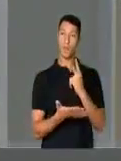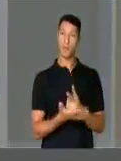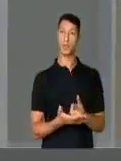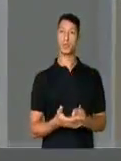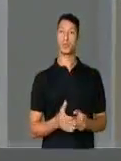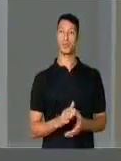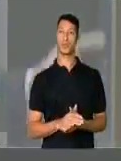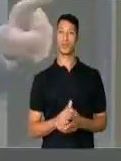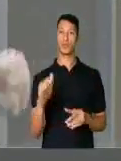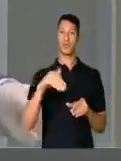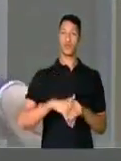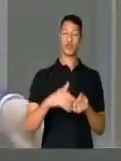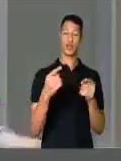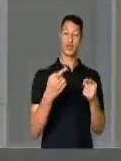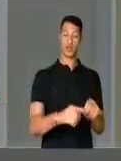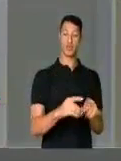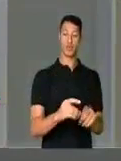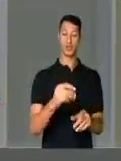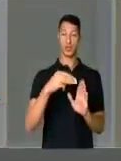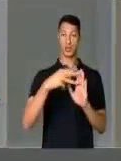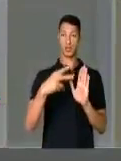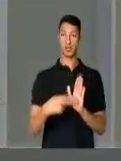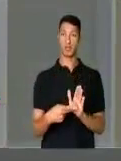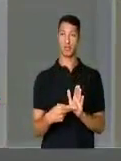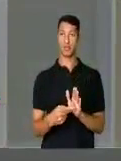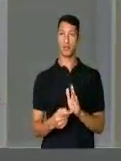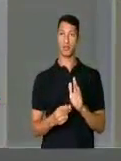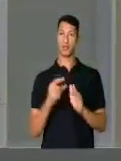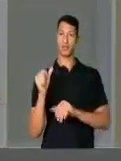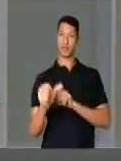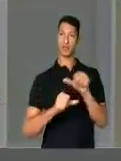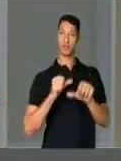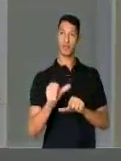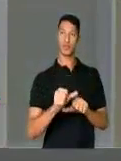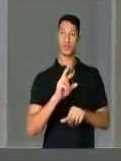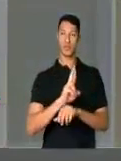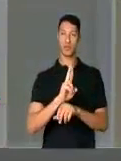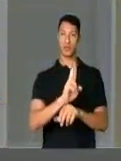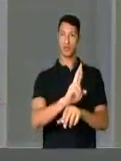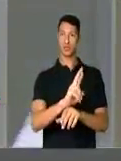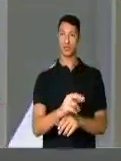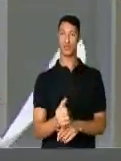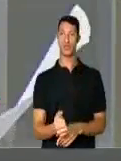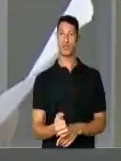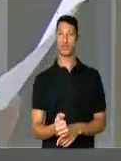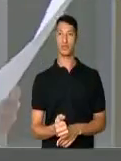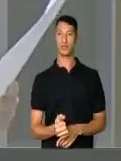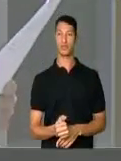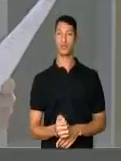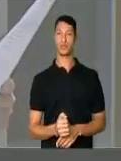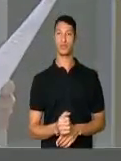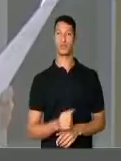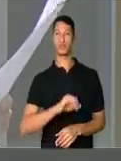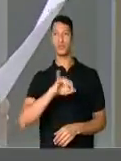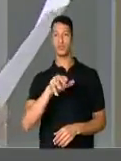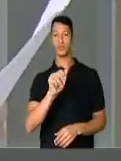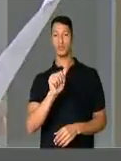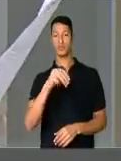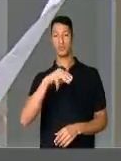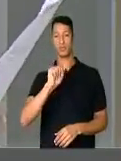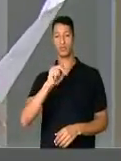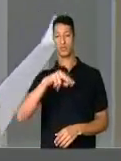mesmo votei contra a MP que alterou a reserva do